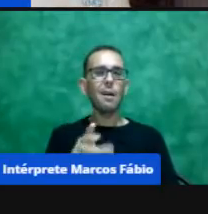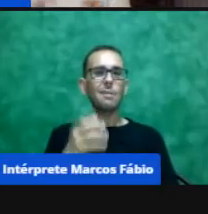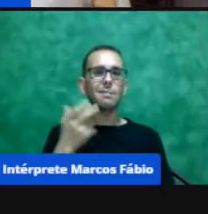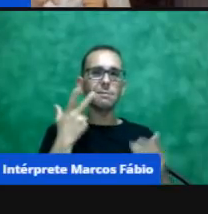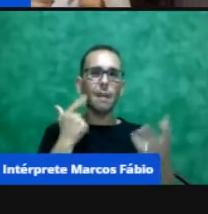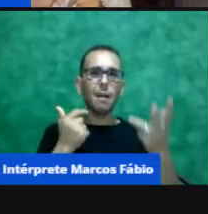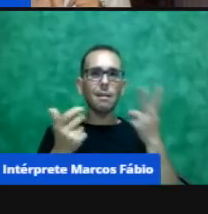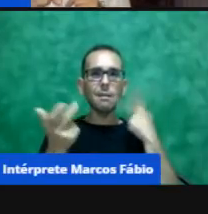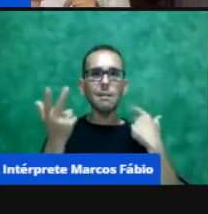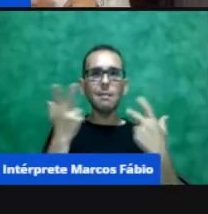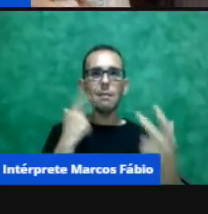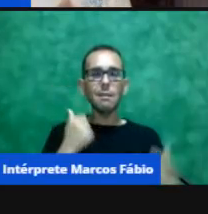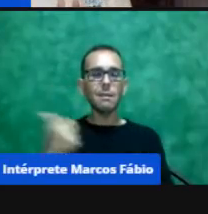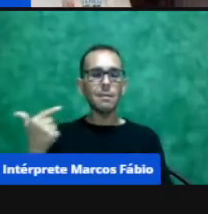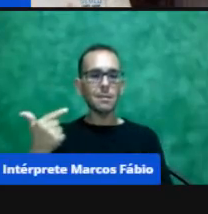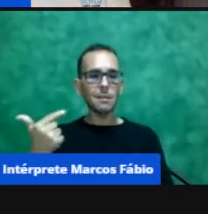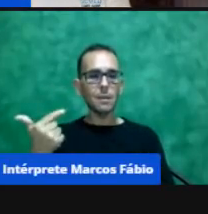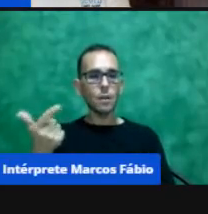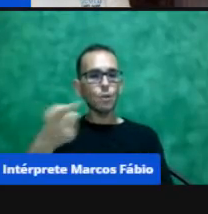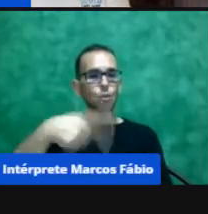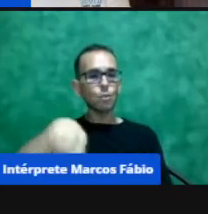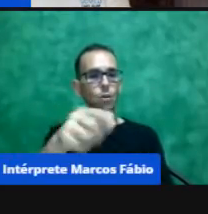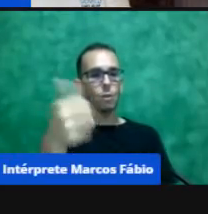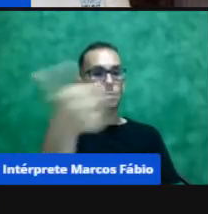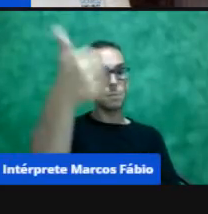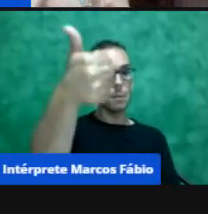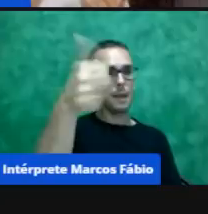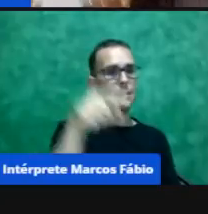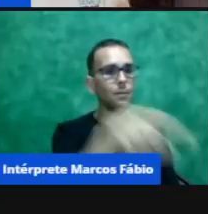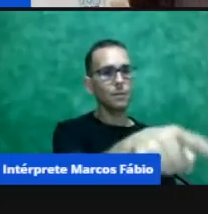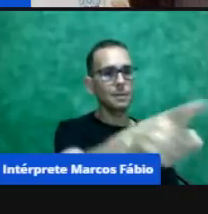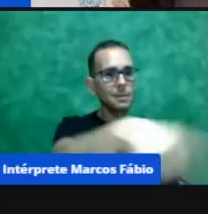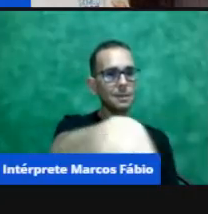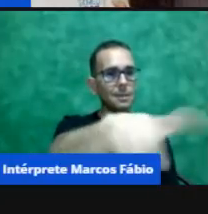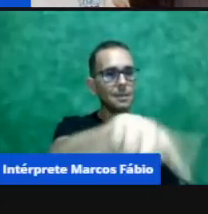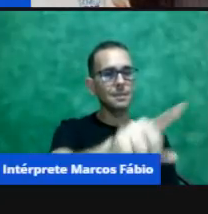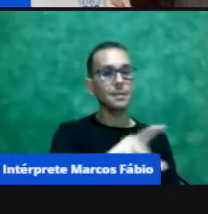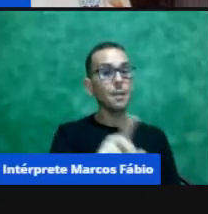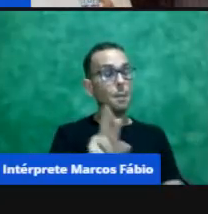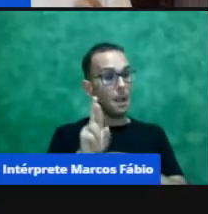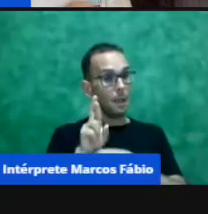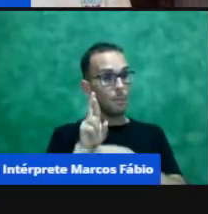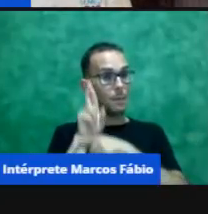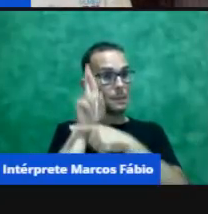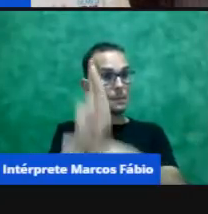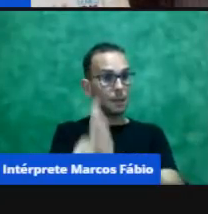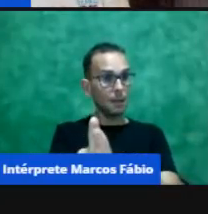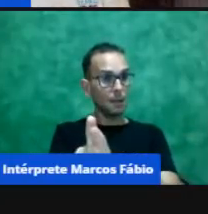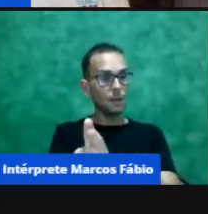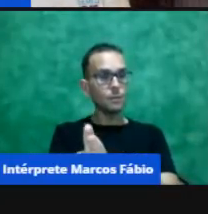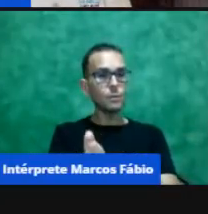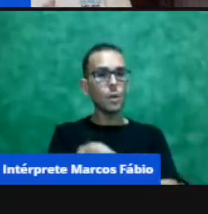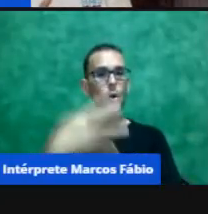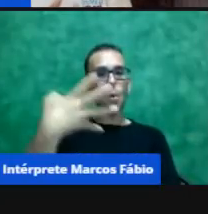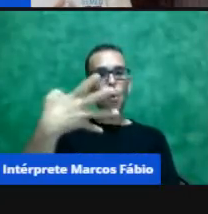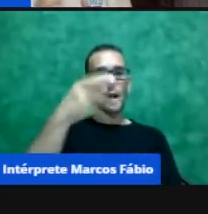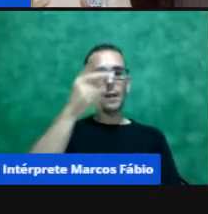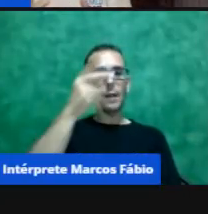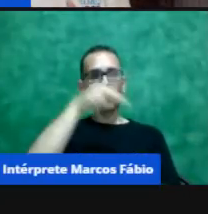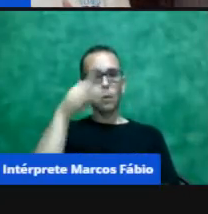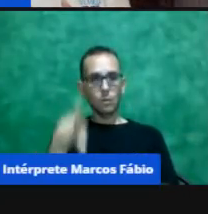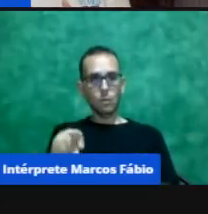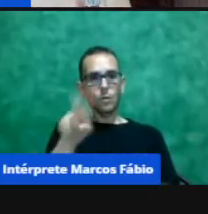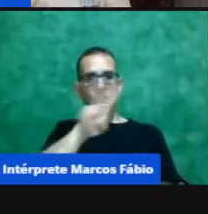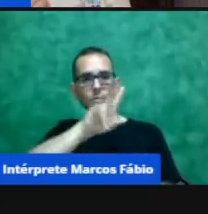atores principais são vocês. Então, para representá-los, 4 professores